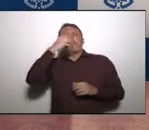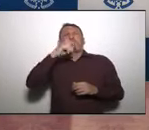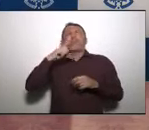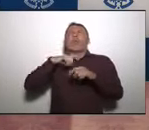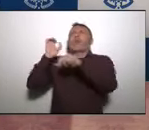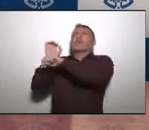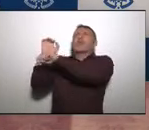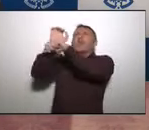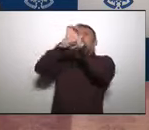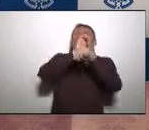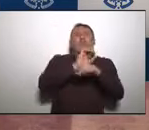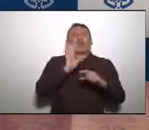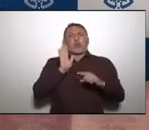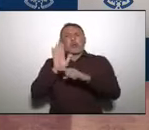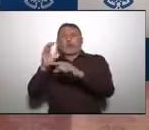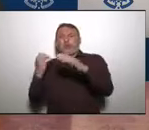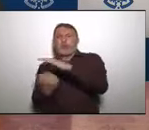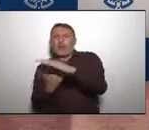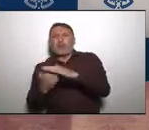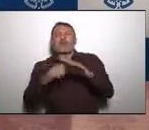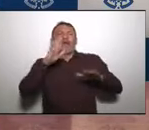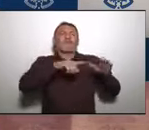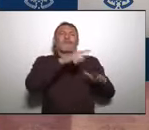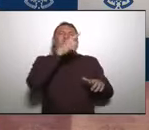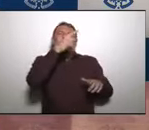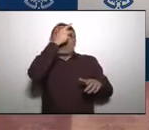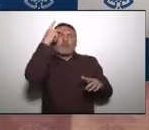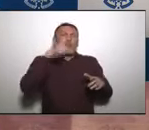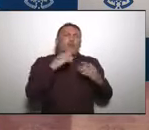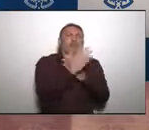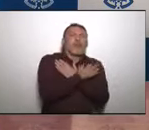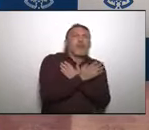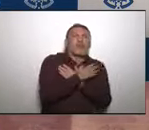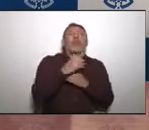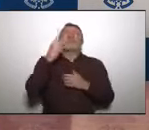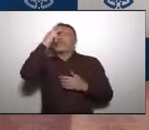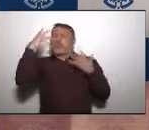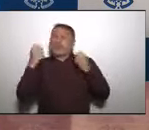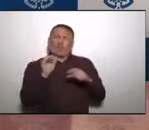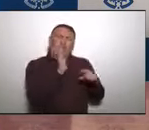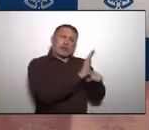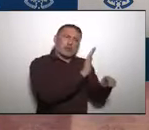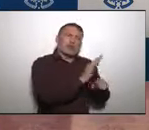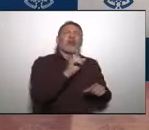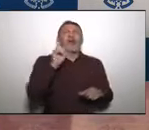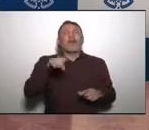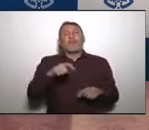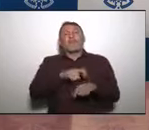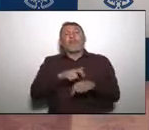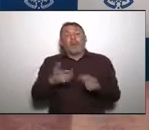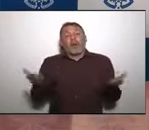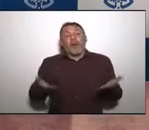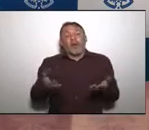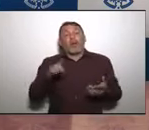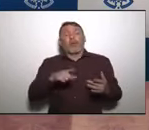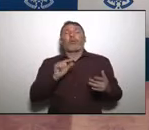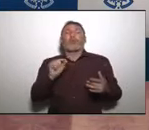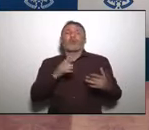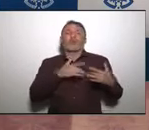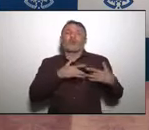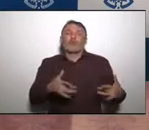ajudando pequenas empresas, gente ajudando famílias que perderam o emprego. Então, assim, é hora da solidariedade estar